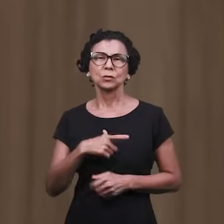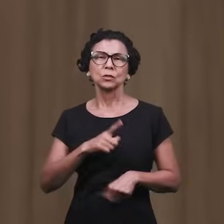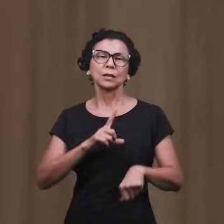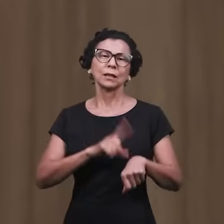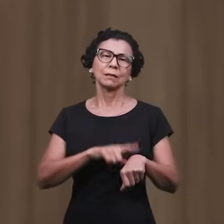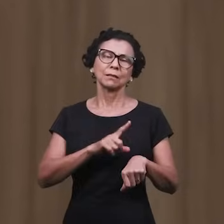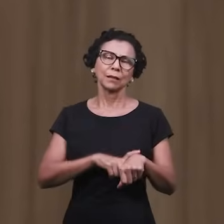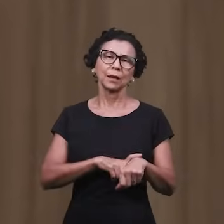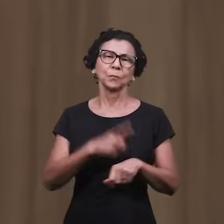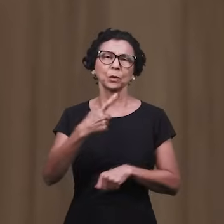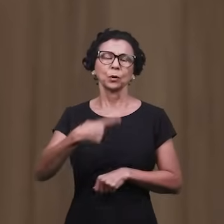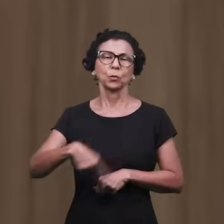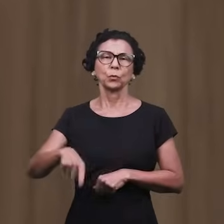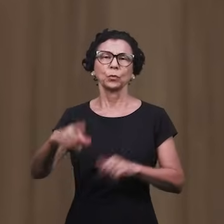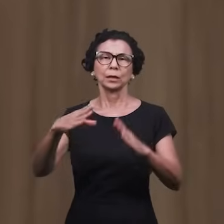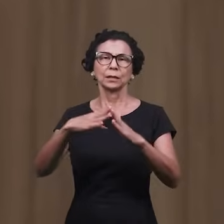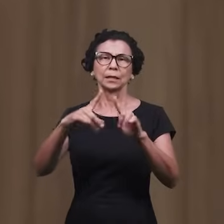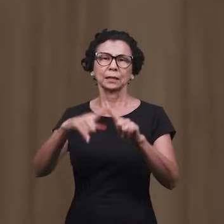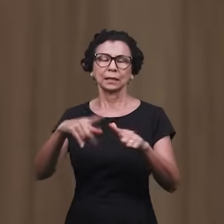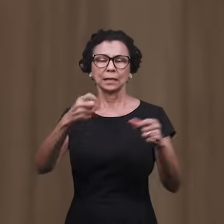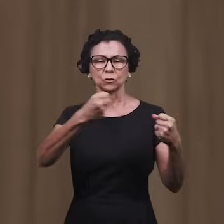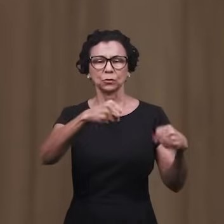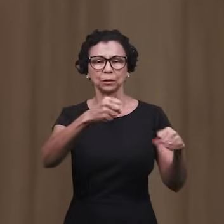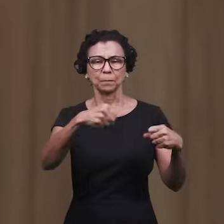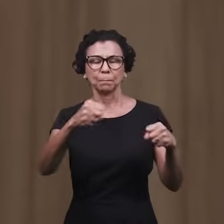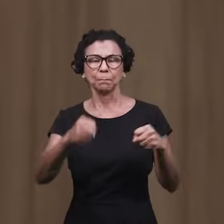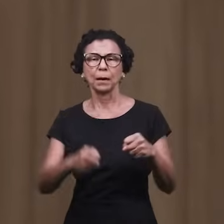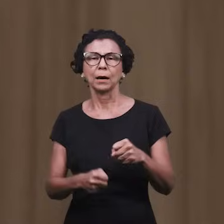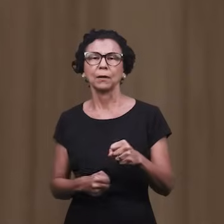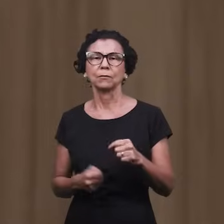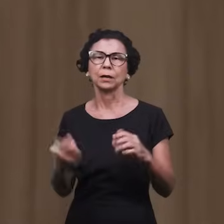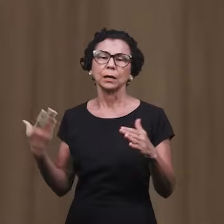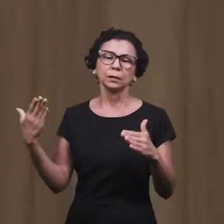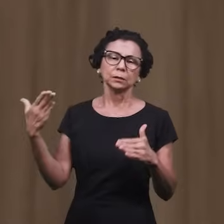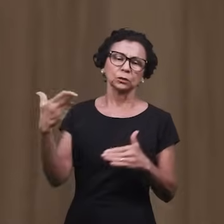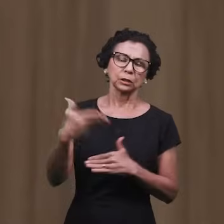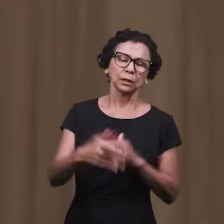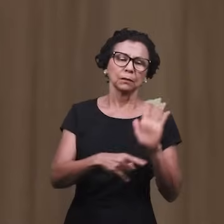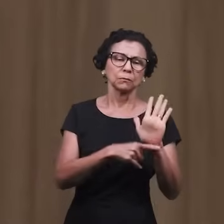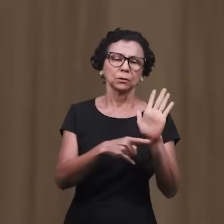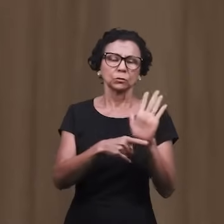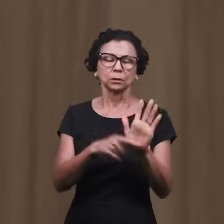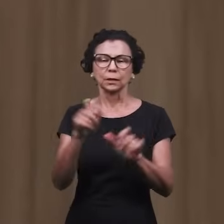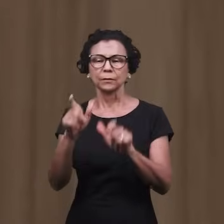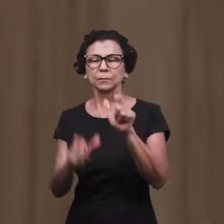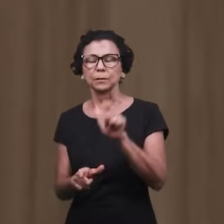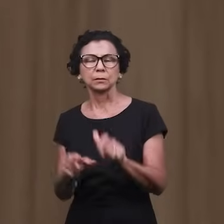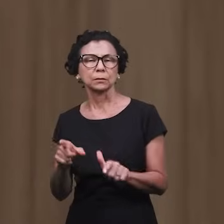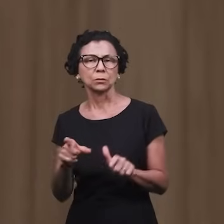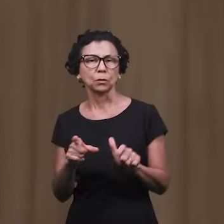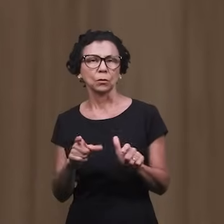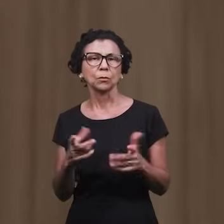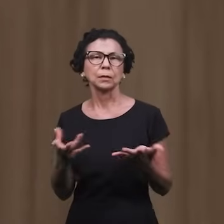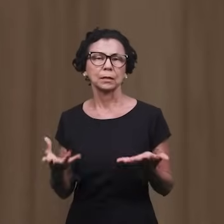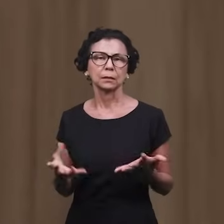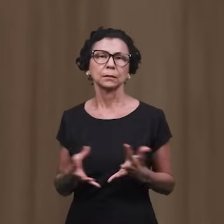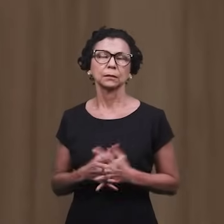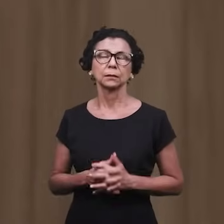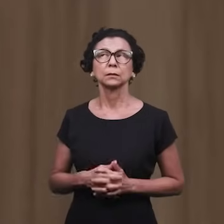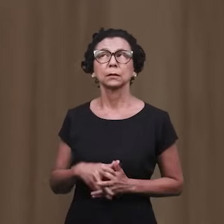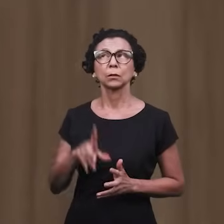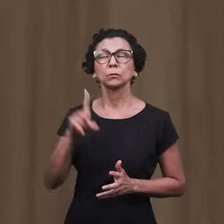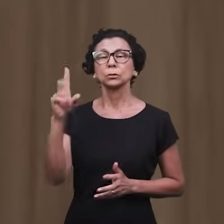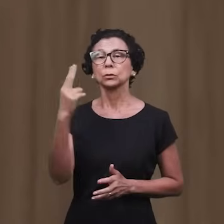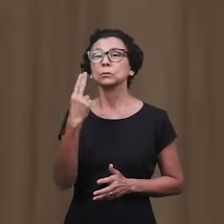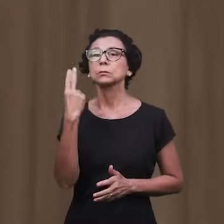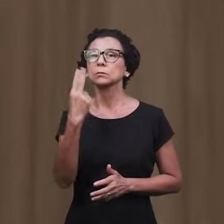disponível para limpar a igreja, para chegar cedo e ajudar os irmãos da igreja no que era preciso. Então, o Senhor nos